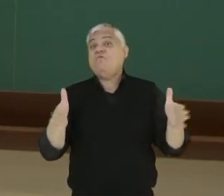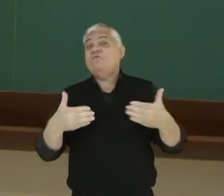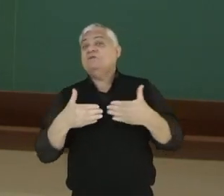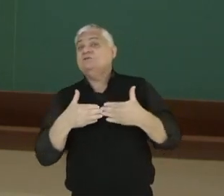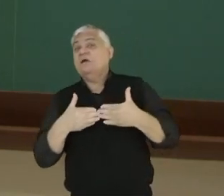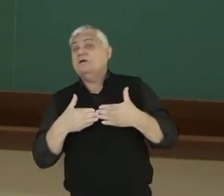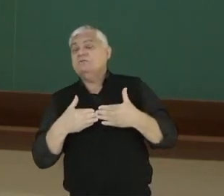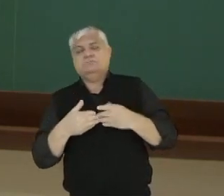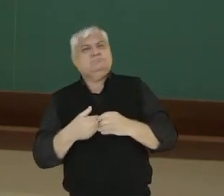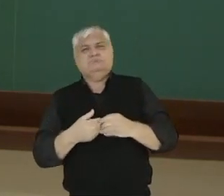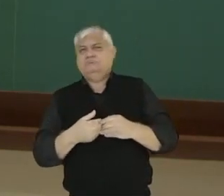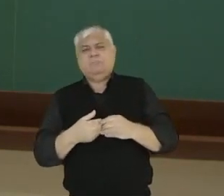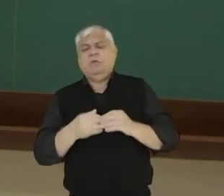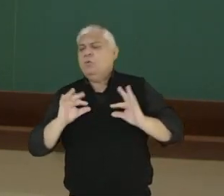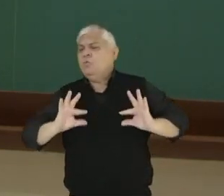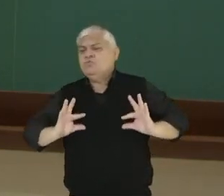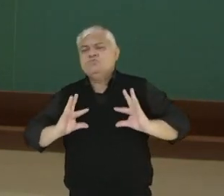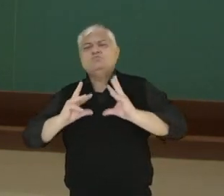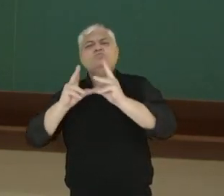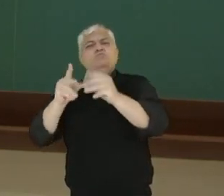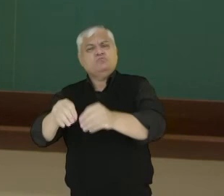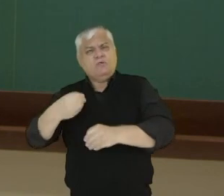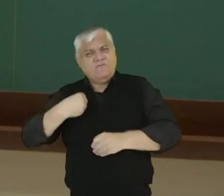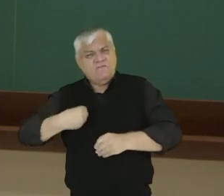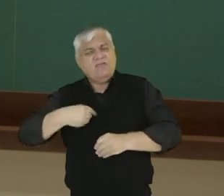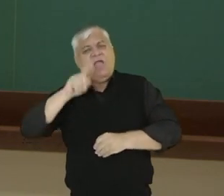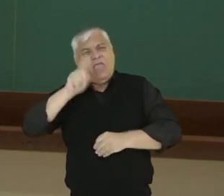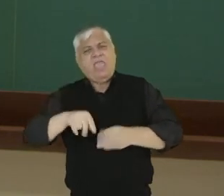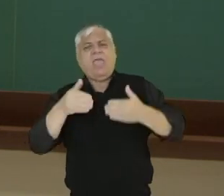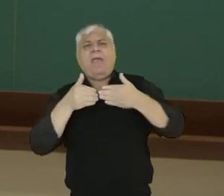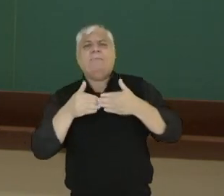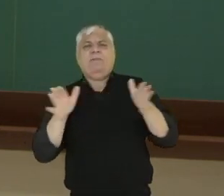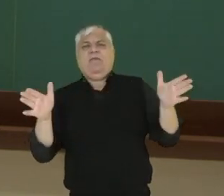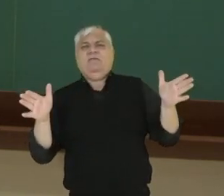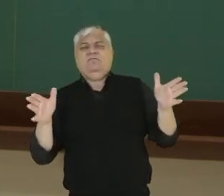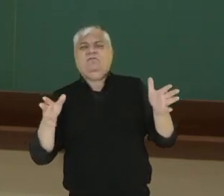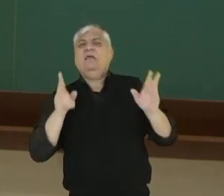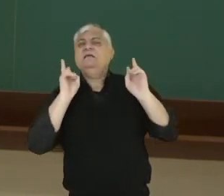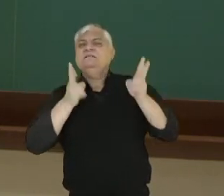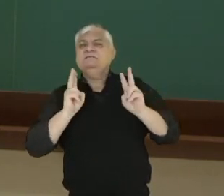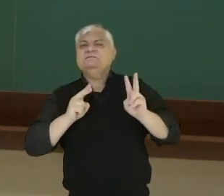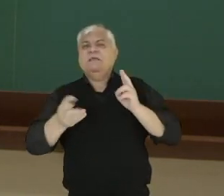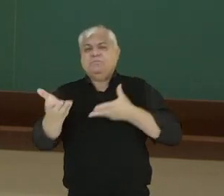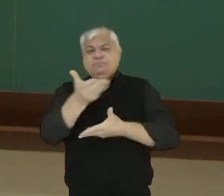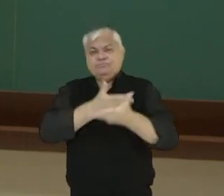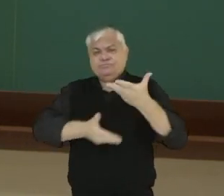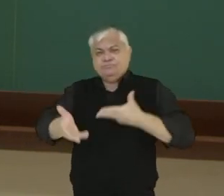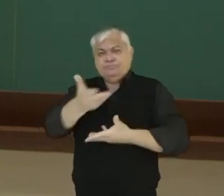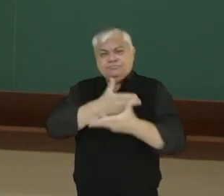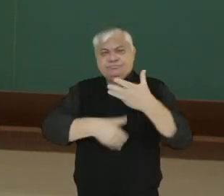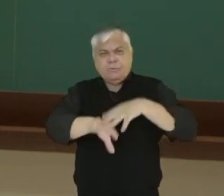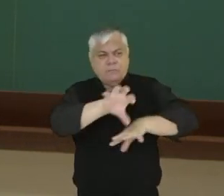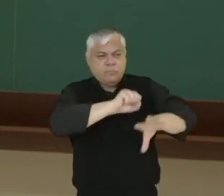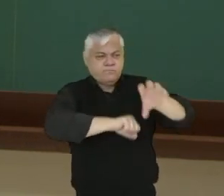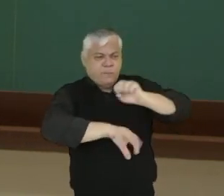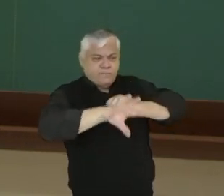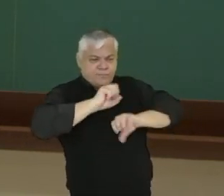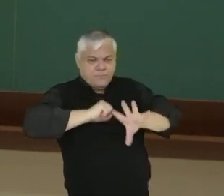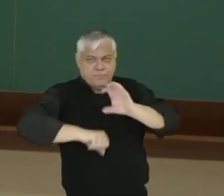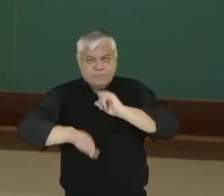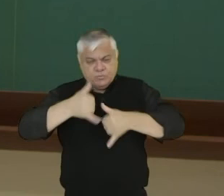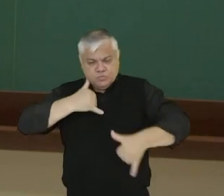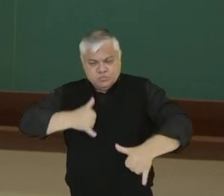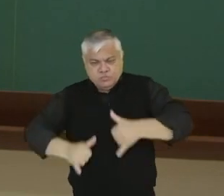como todos os seres vivos, são sistemas abertos, pois constantemente troca de energia e matéria com